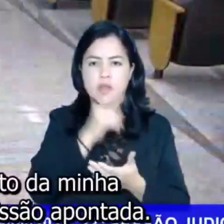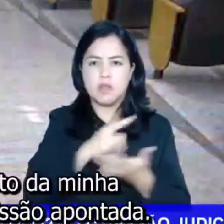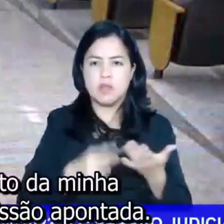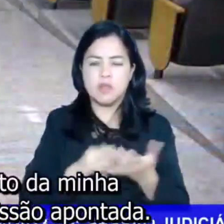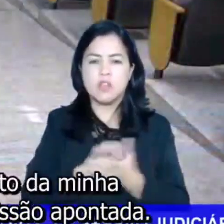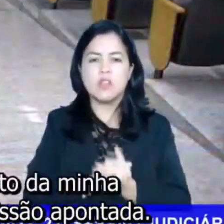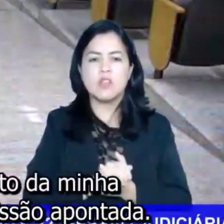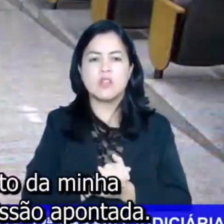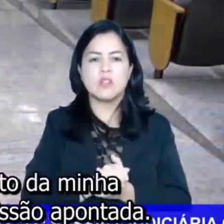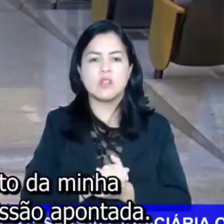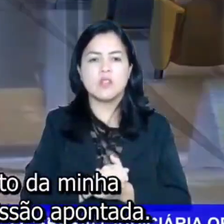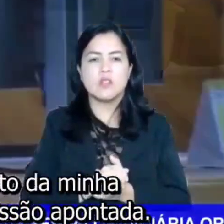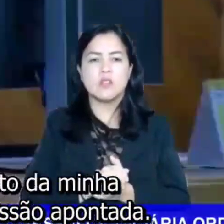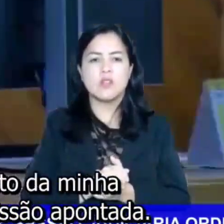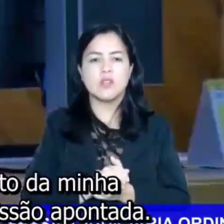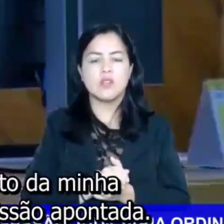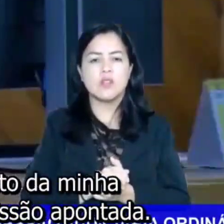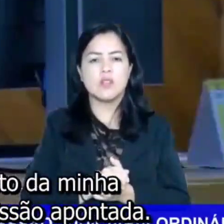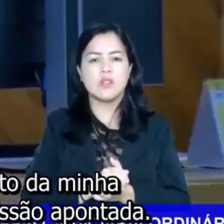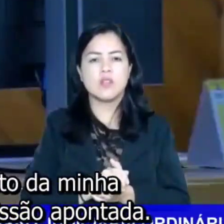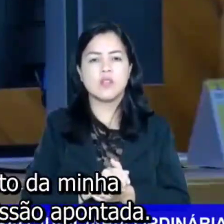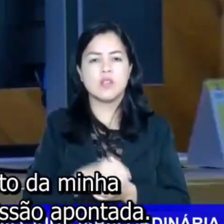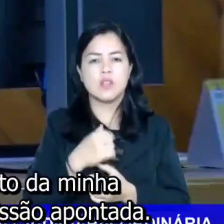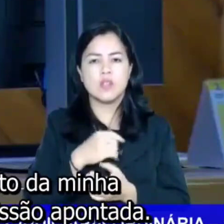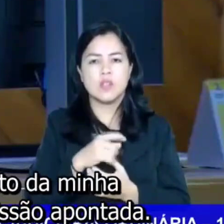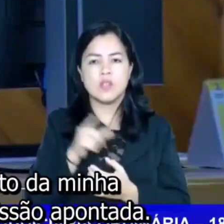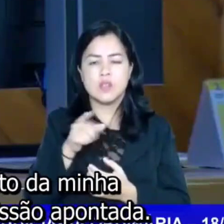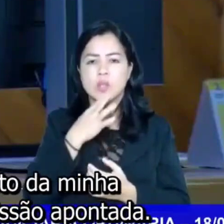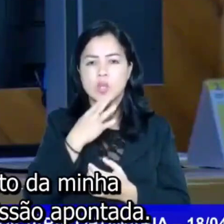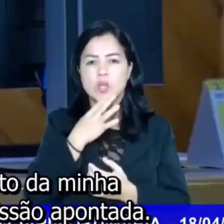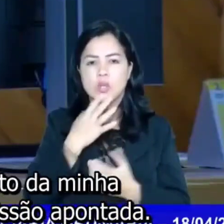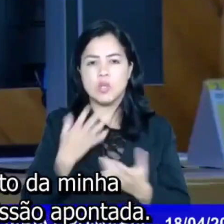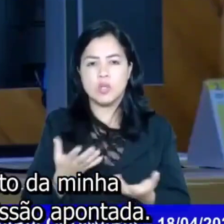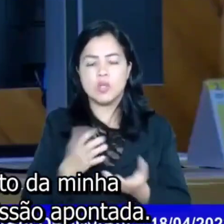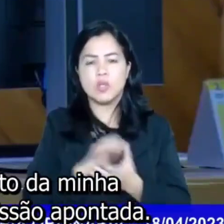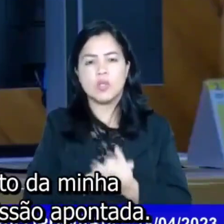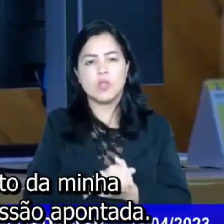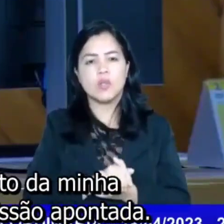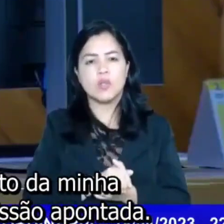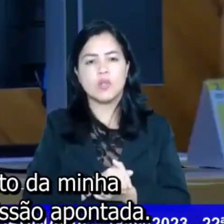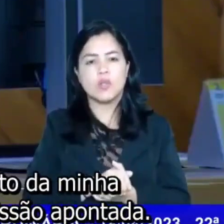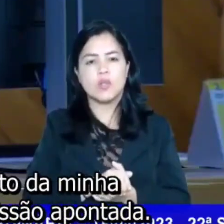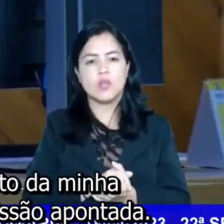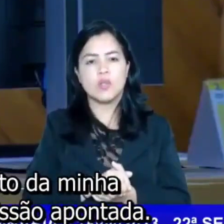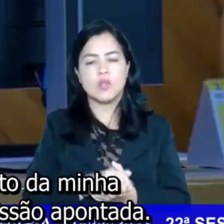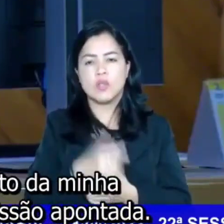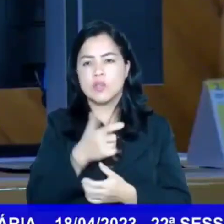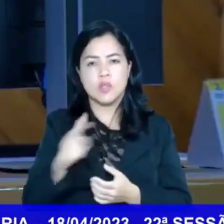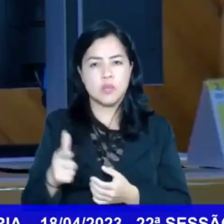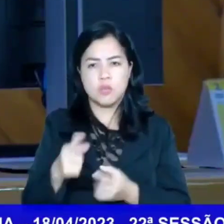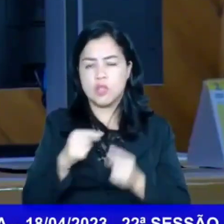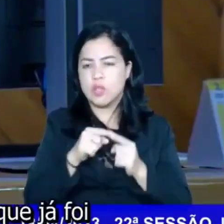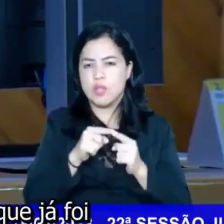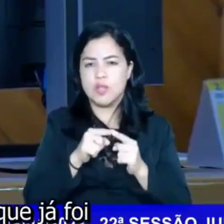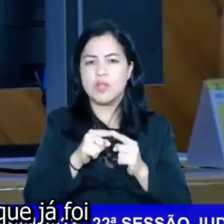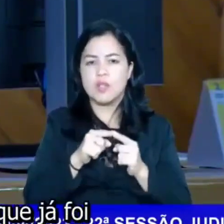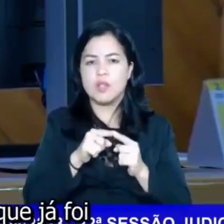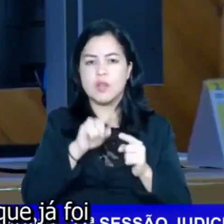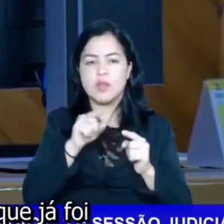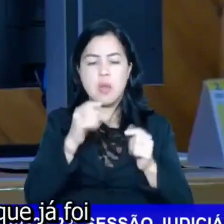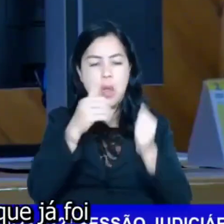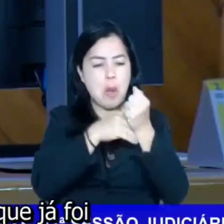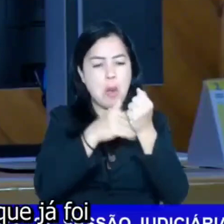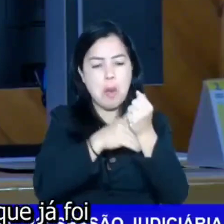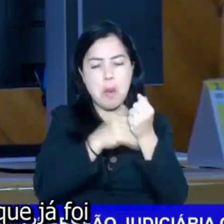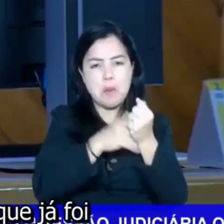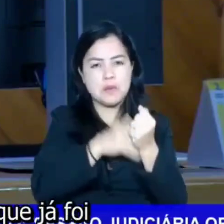palavra ao relator. Presente o pressuposto de admissibilidade, conheço. Foco no conheço. Desembargador Carmo Excelência, Antônio. Não há omissão apontada.